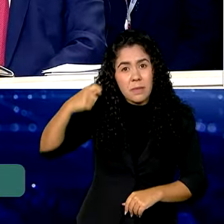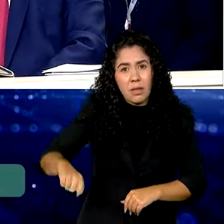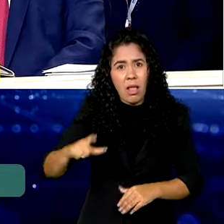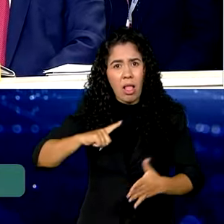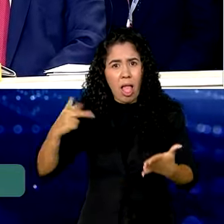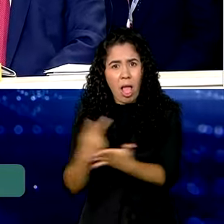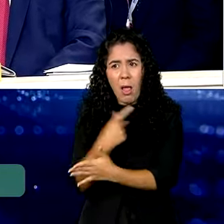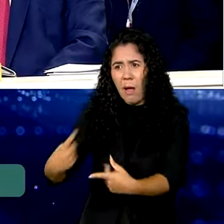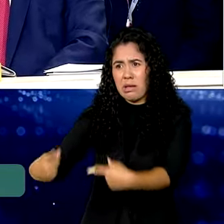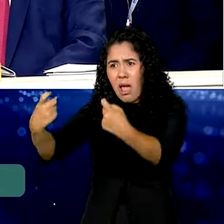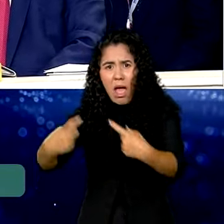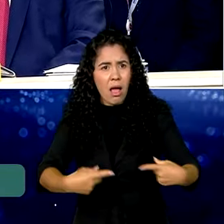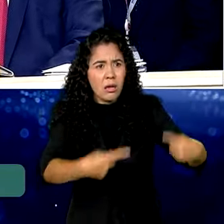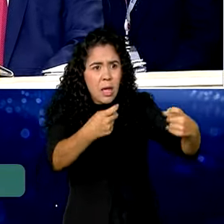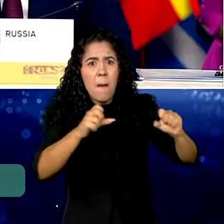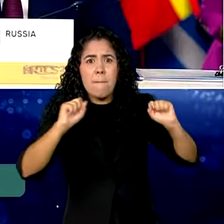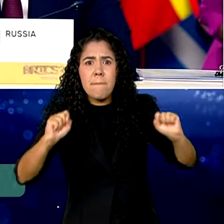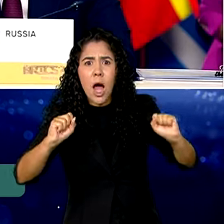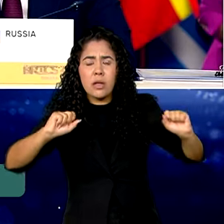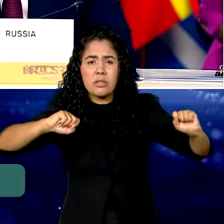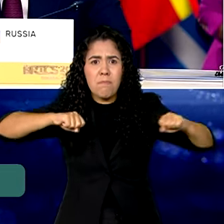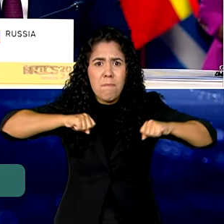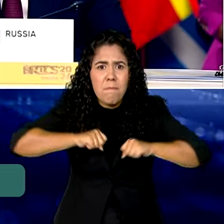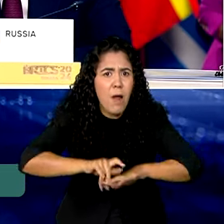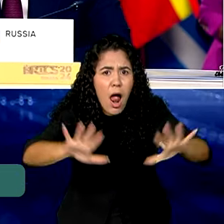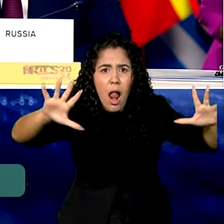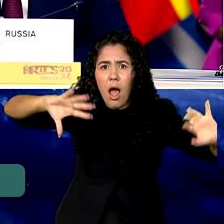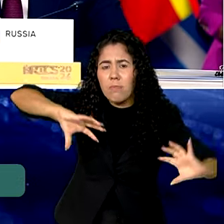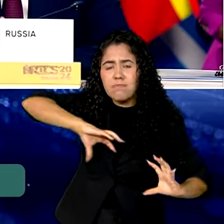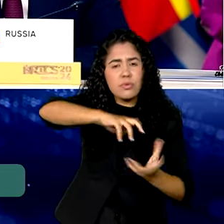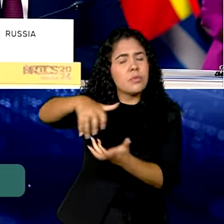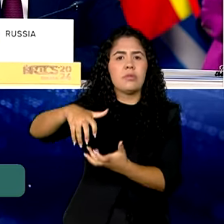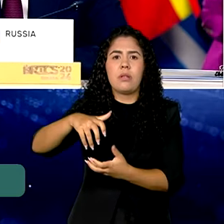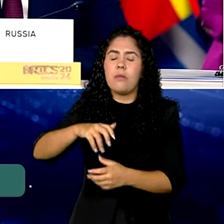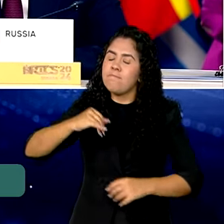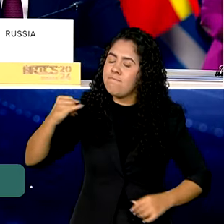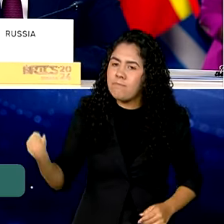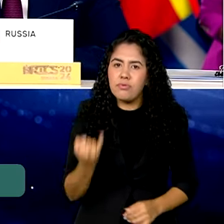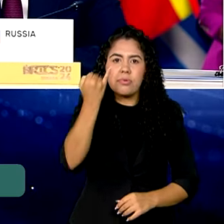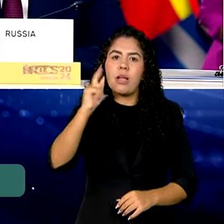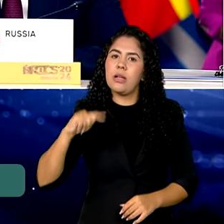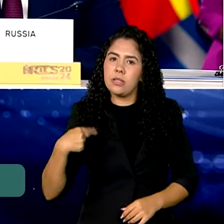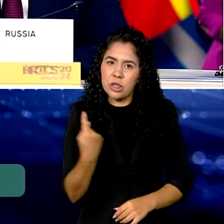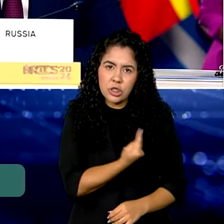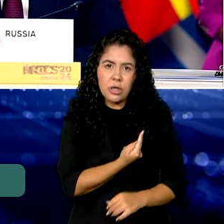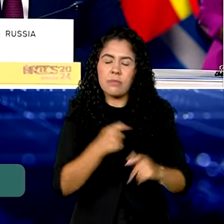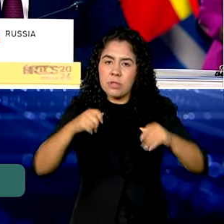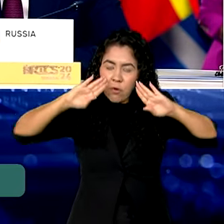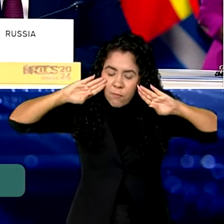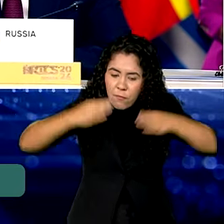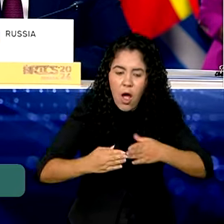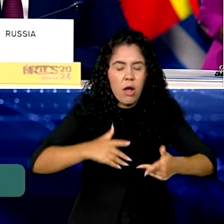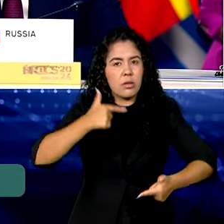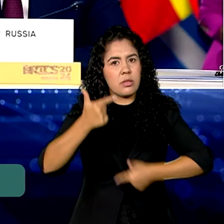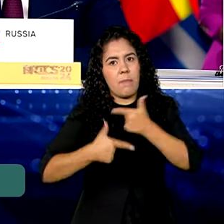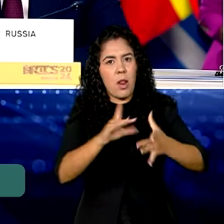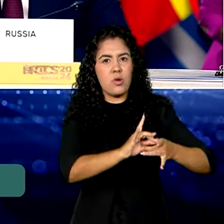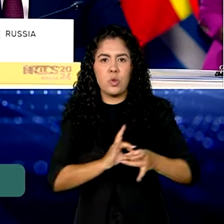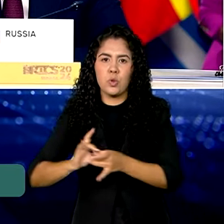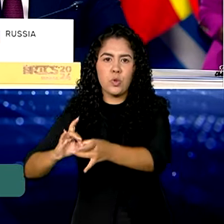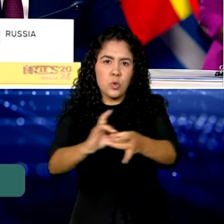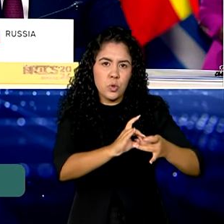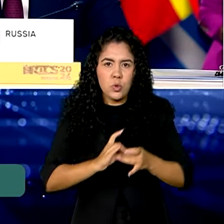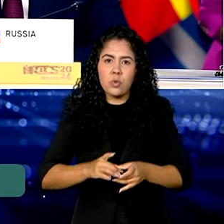potencial de se tornares globais é fundamental resgatar nossa capacidade de trabalhar em pró de